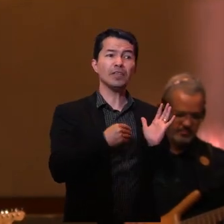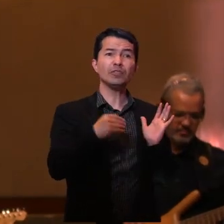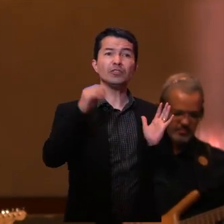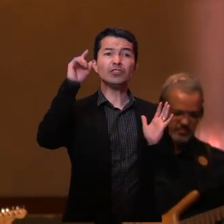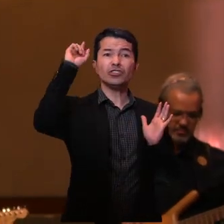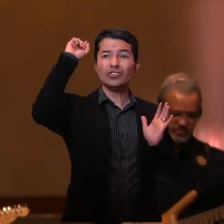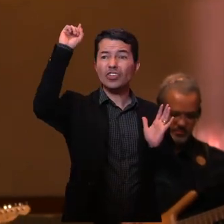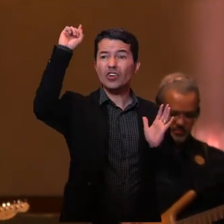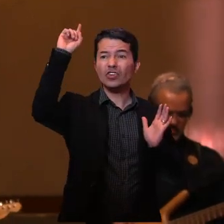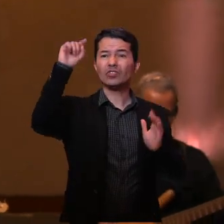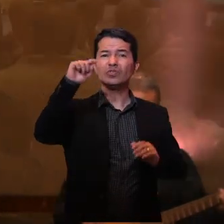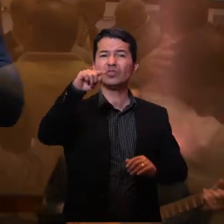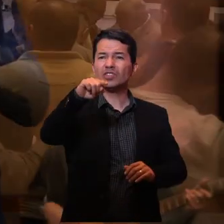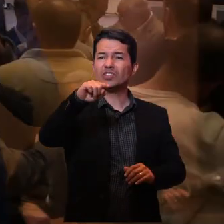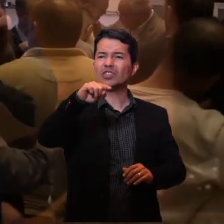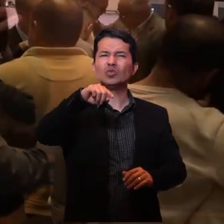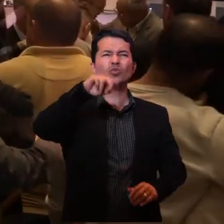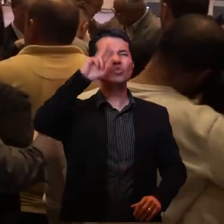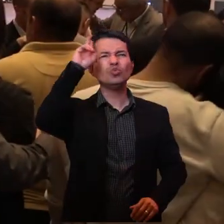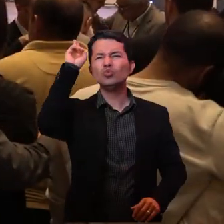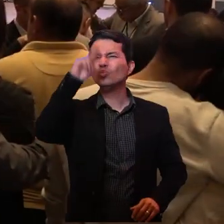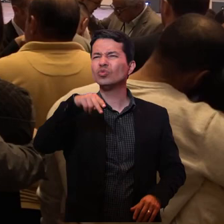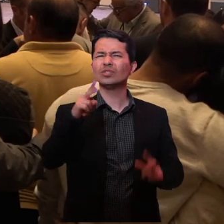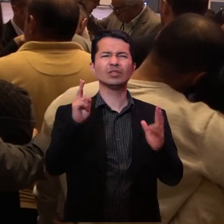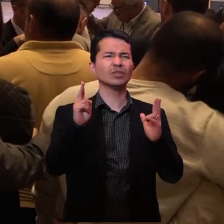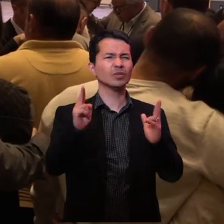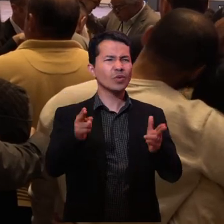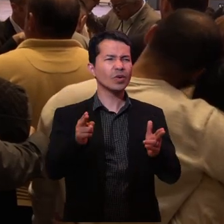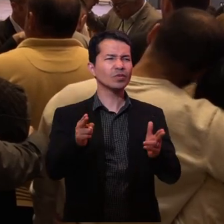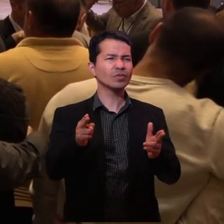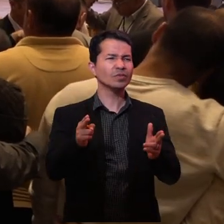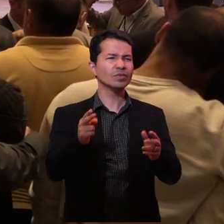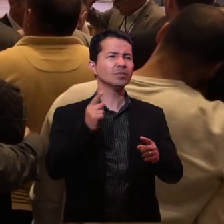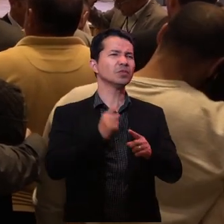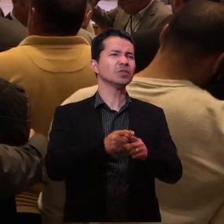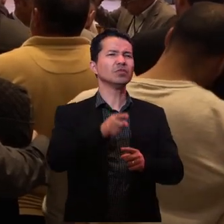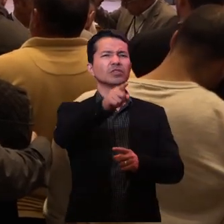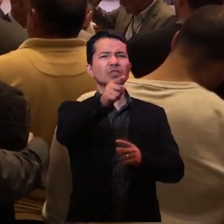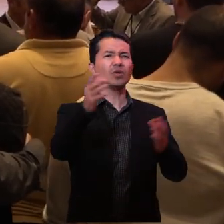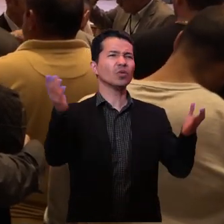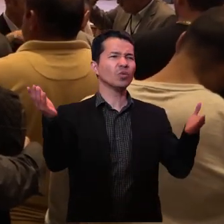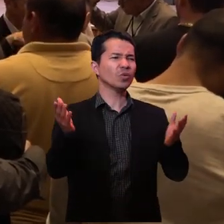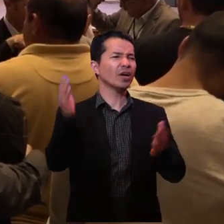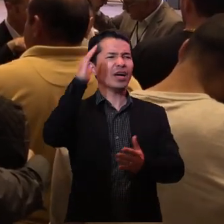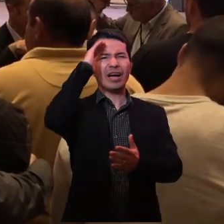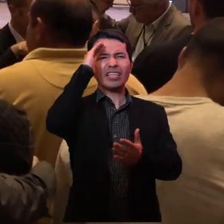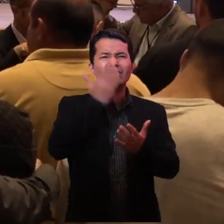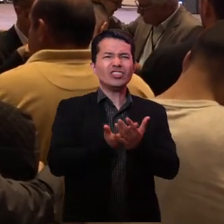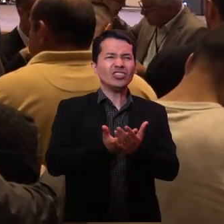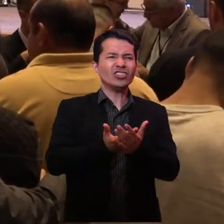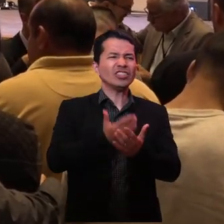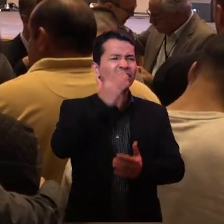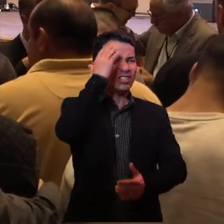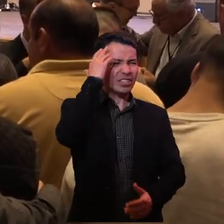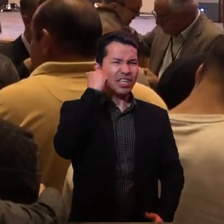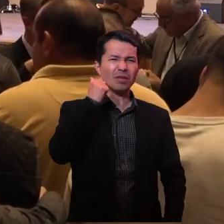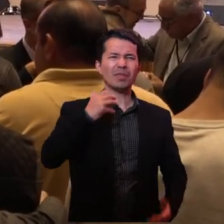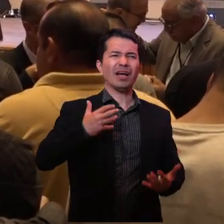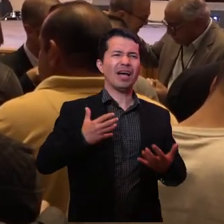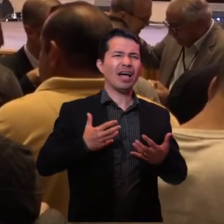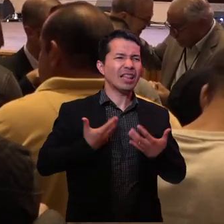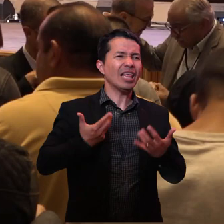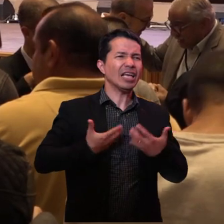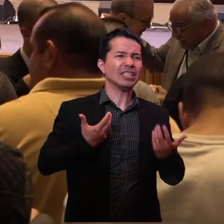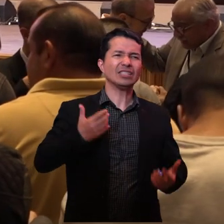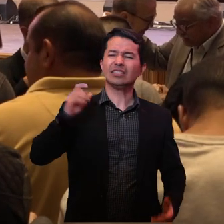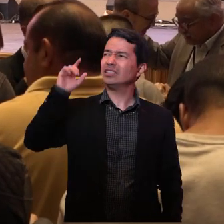mesmo, porque você vai carregar com você essa certeza e essa alegria. Eu